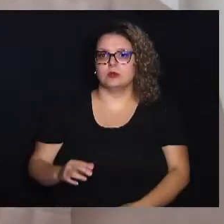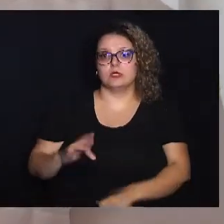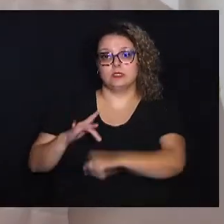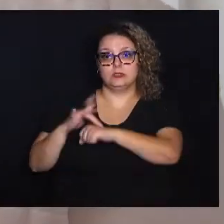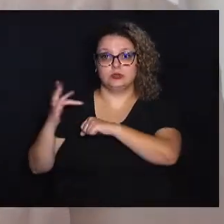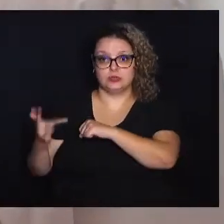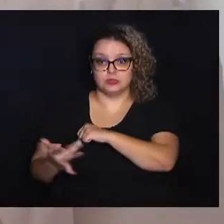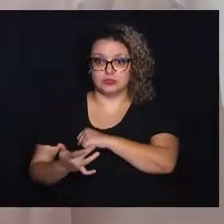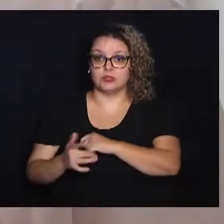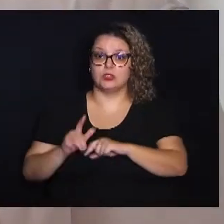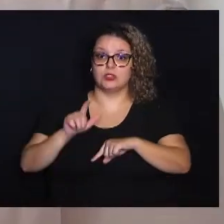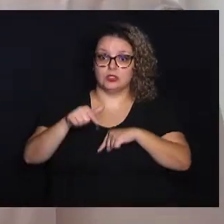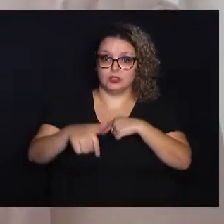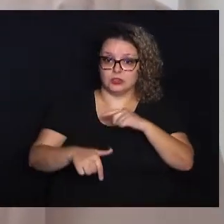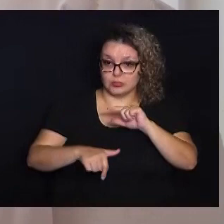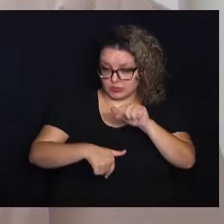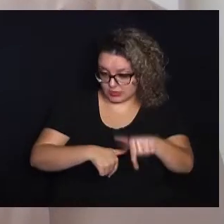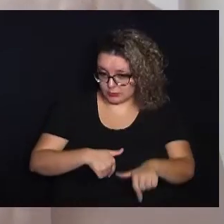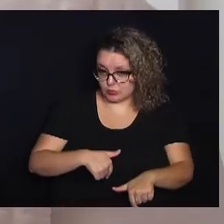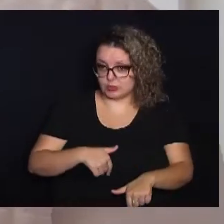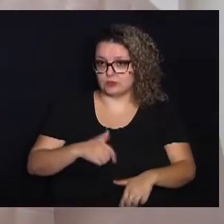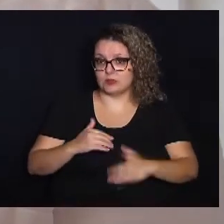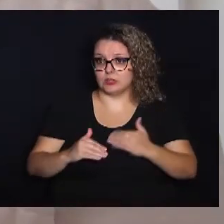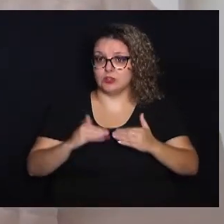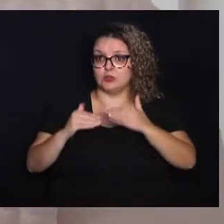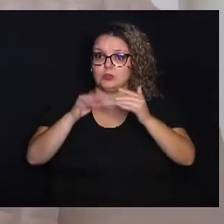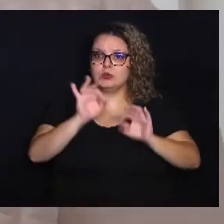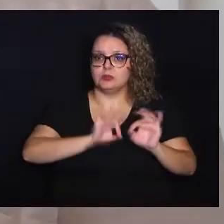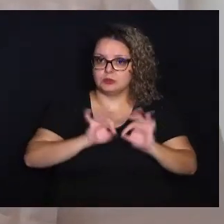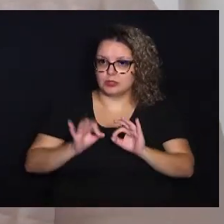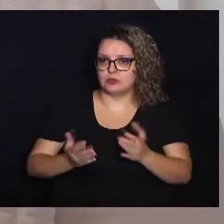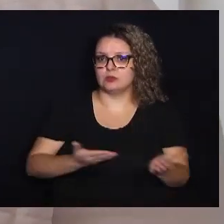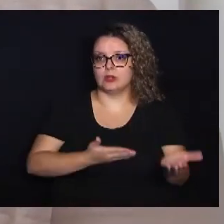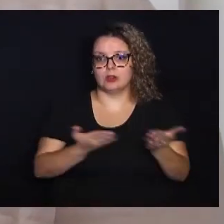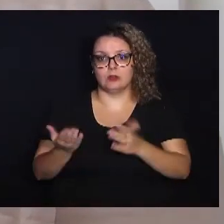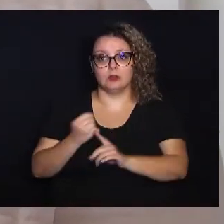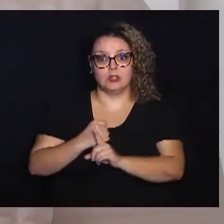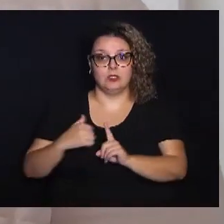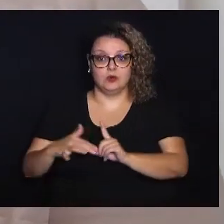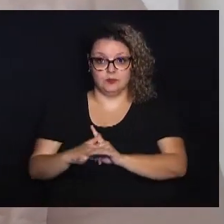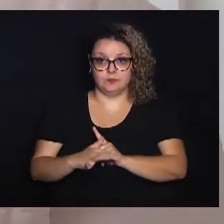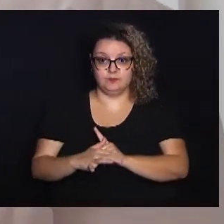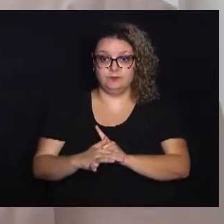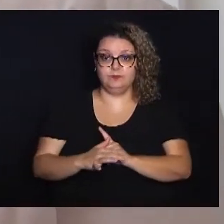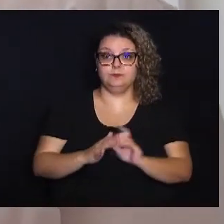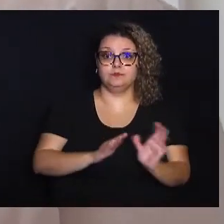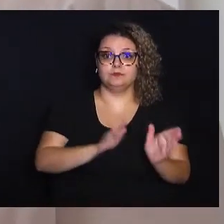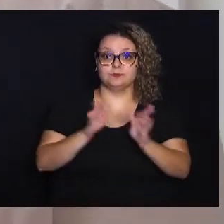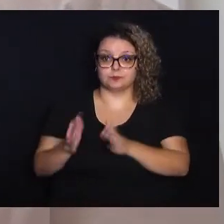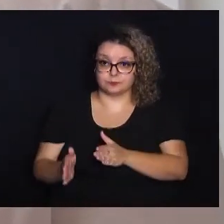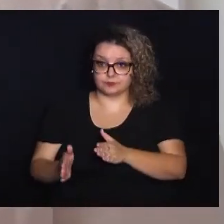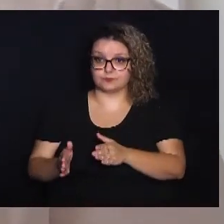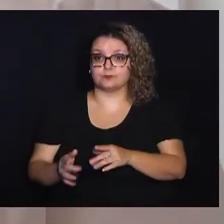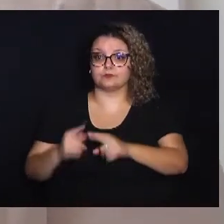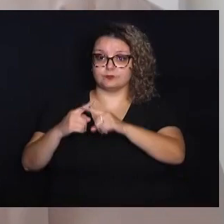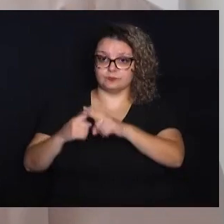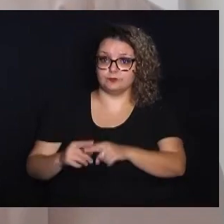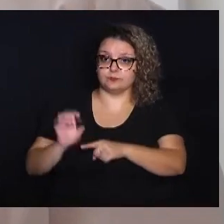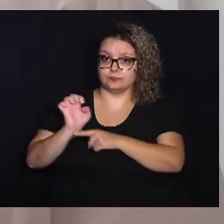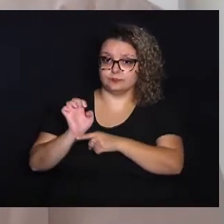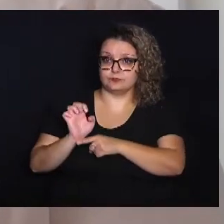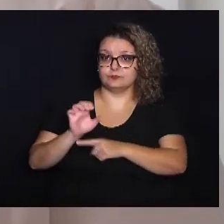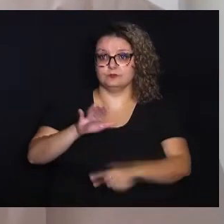nas redes sociais passa pro projeto onde ele vai desenvolver o que ele tem apresentar pra sociedade aí uma etapa com competitivo